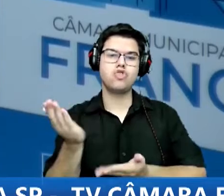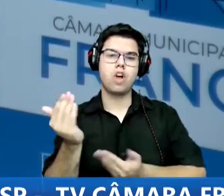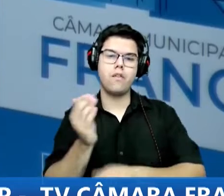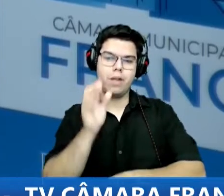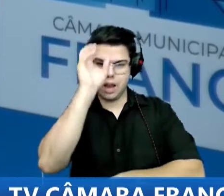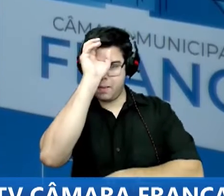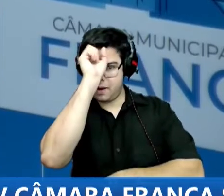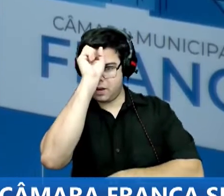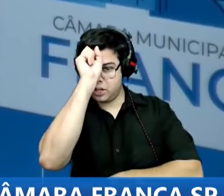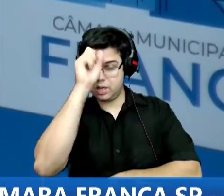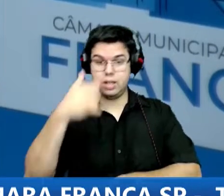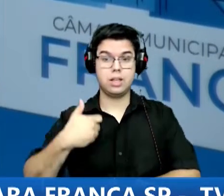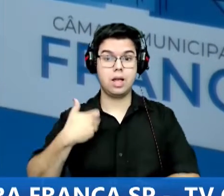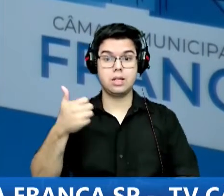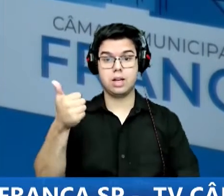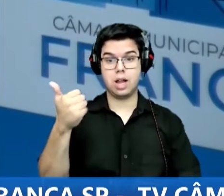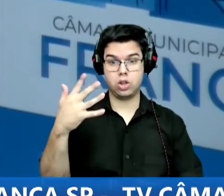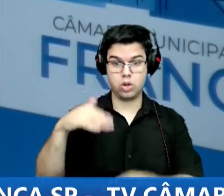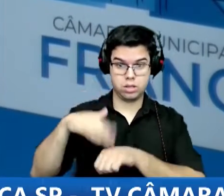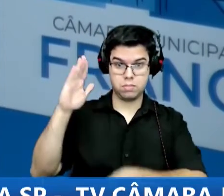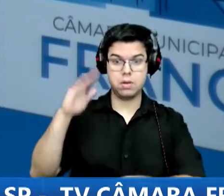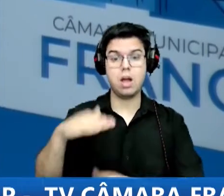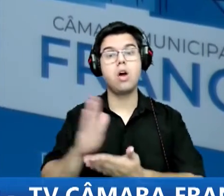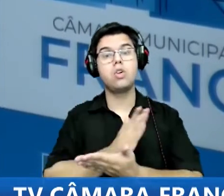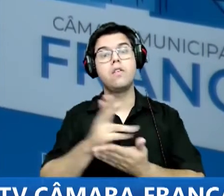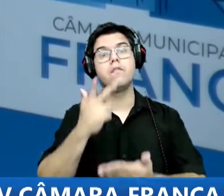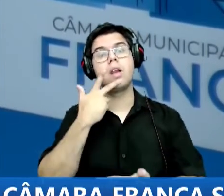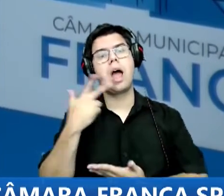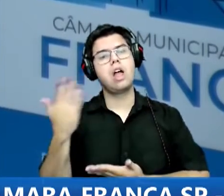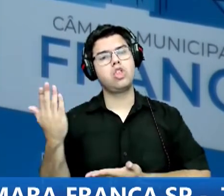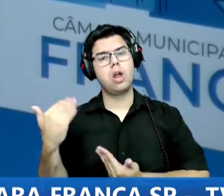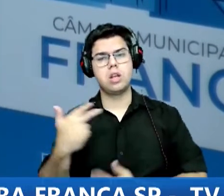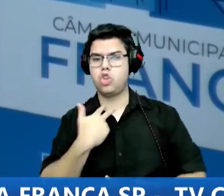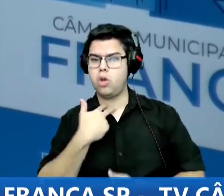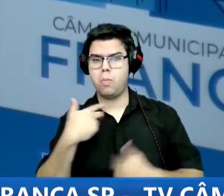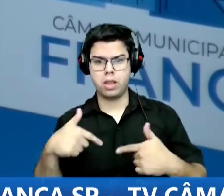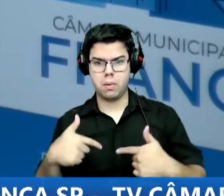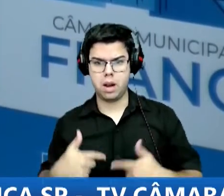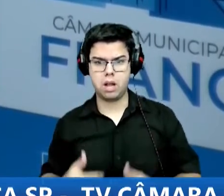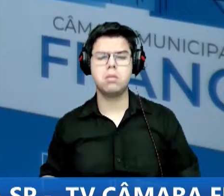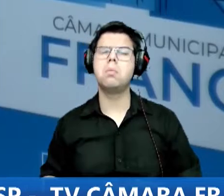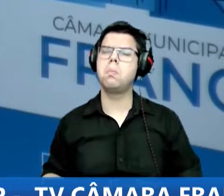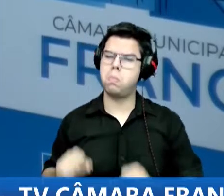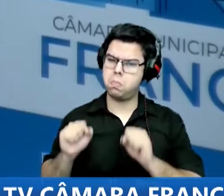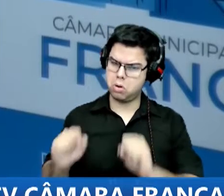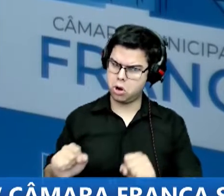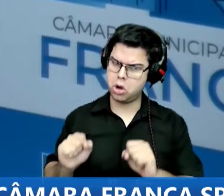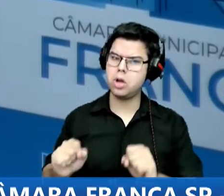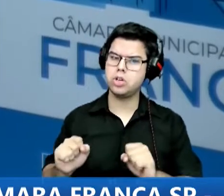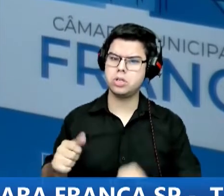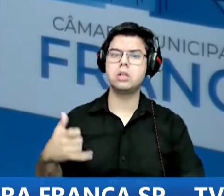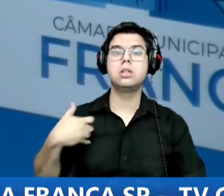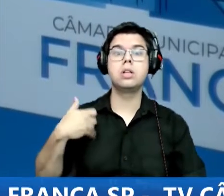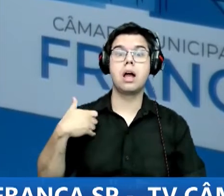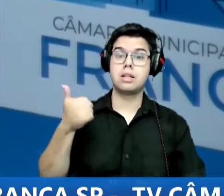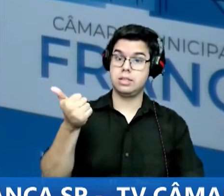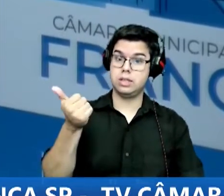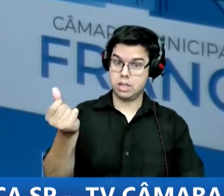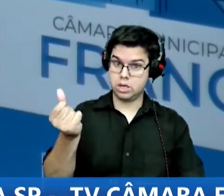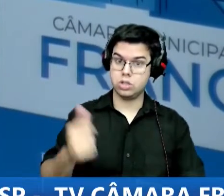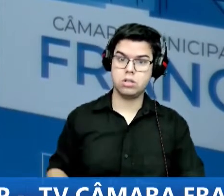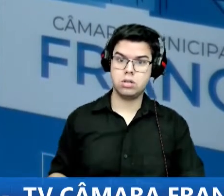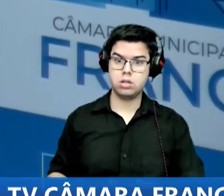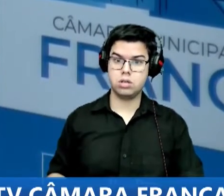fala, porque adolescente não pode trabalhar? Pode, acima de 16. E acima de